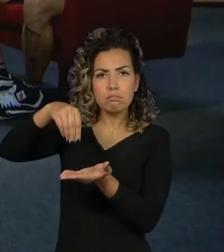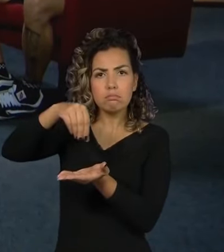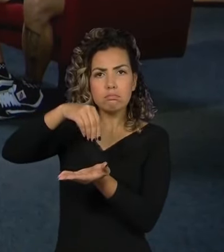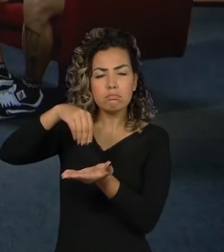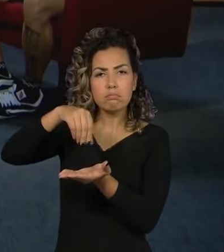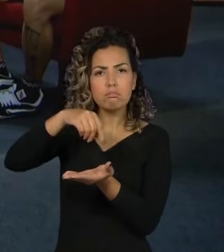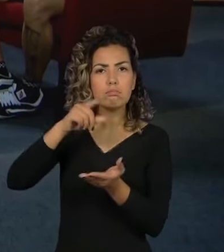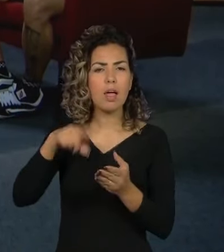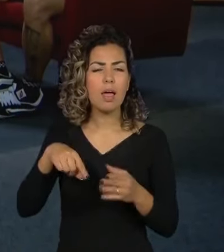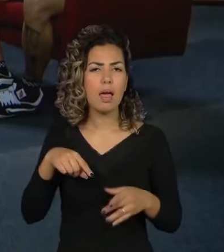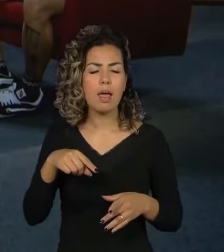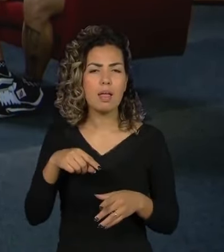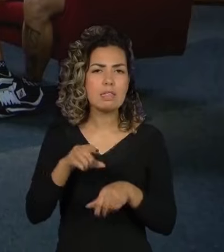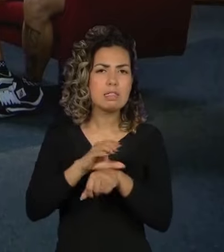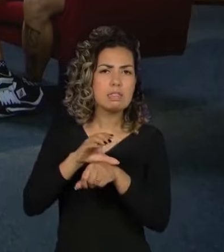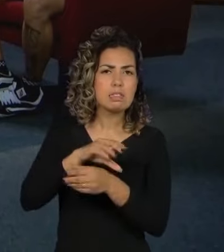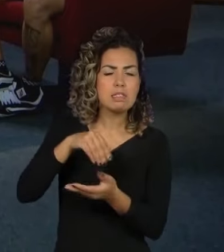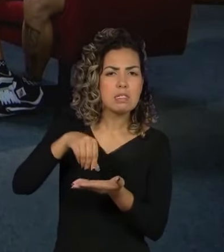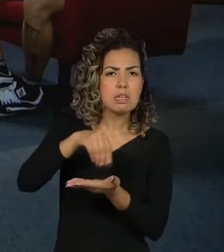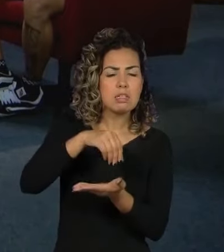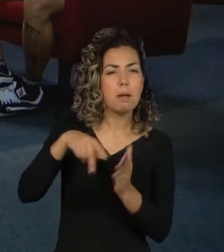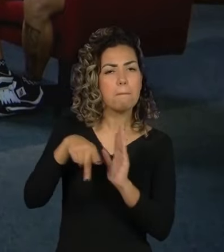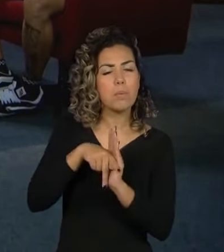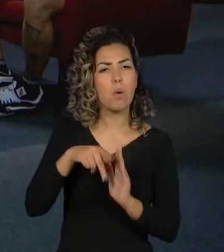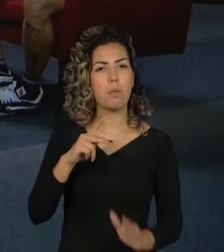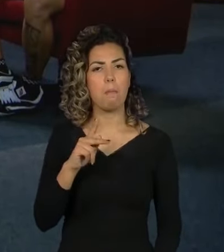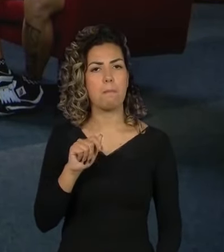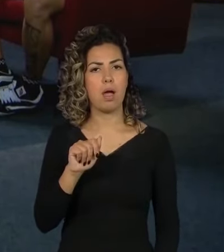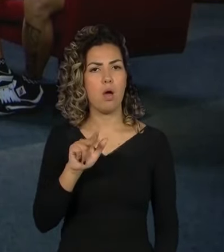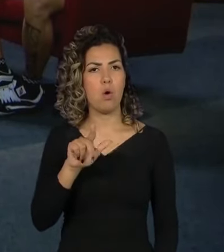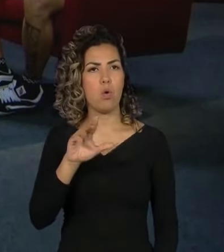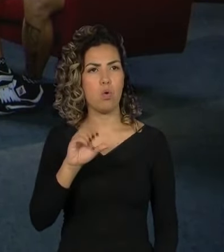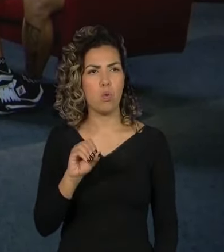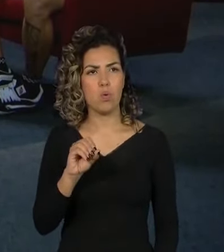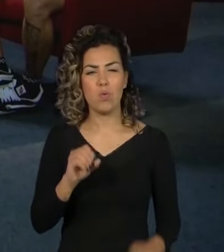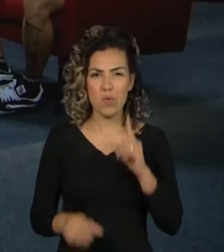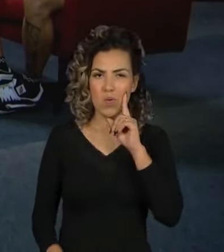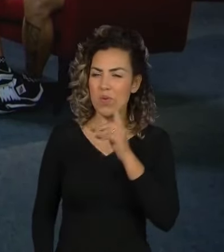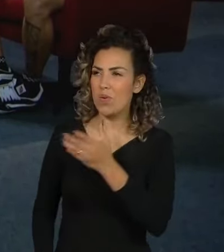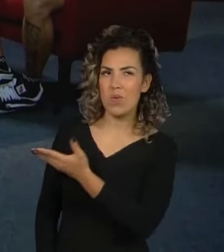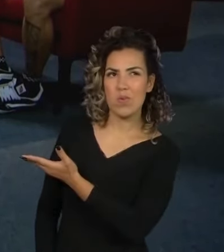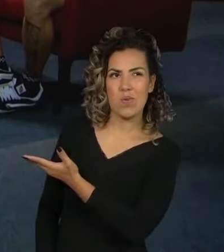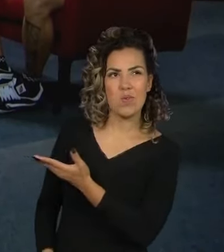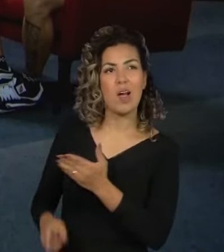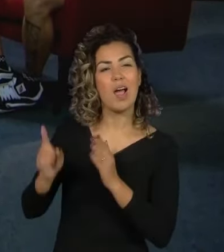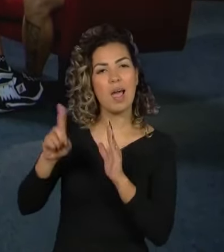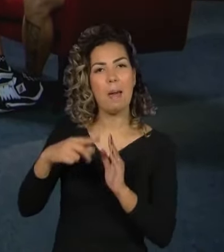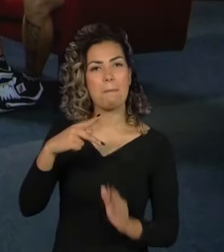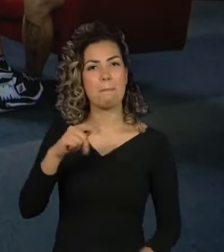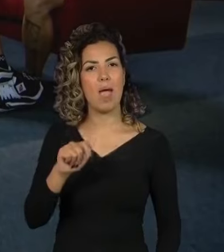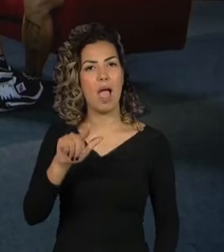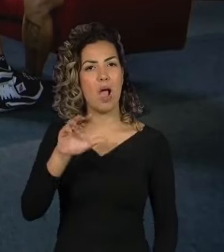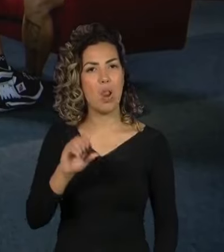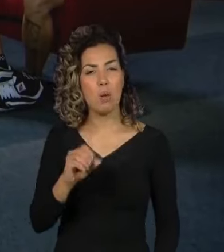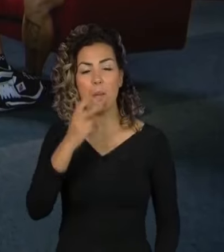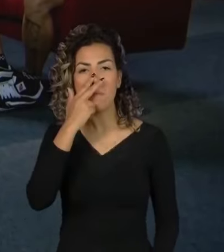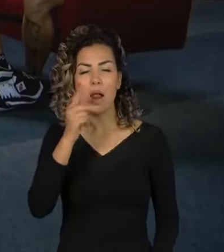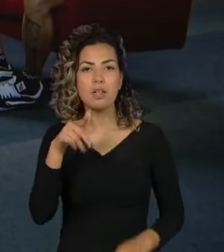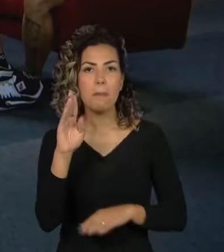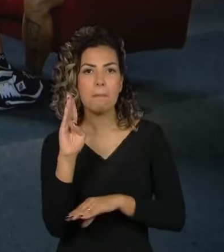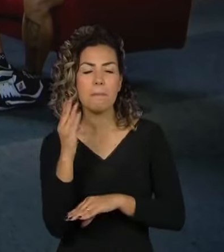peruano ã palo Santo Ah sim que é pr pao santo é aquela madeira cheirosa isso que limpa o ambiente que faz aquela